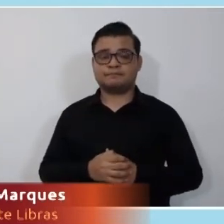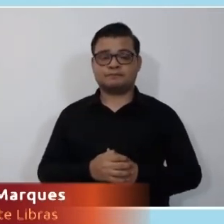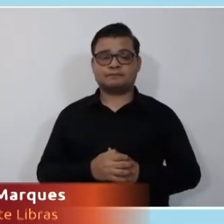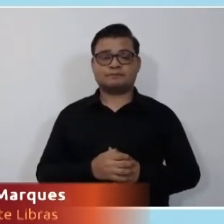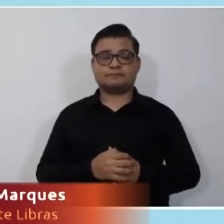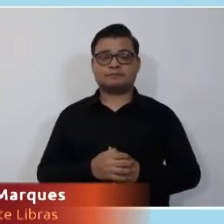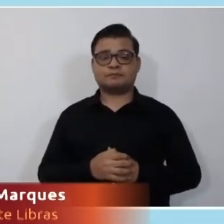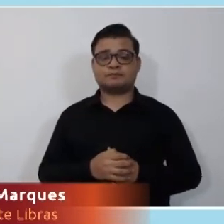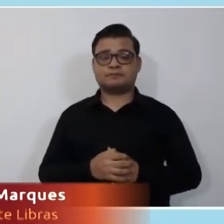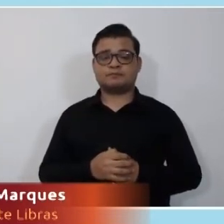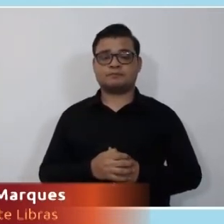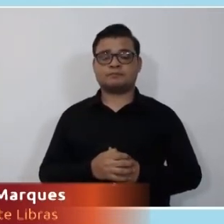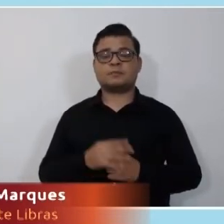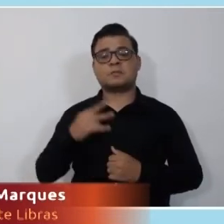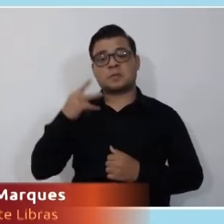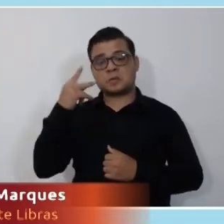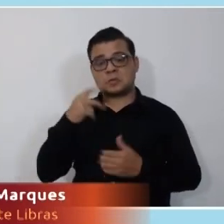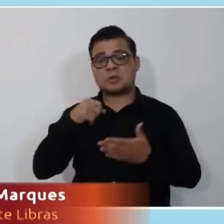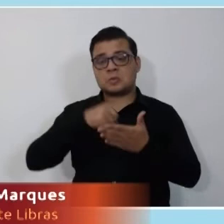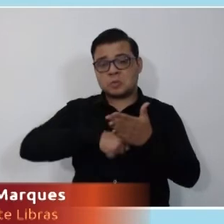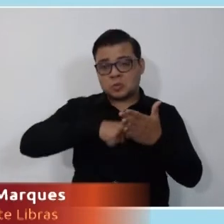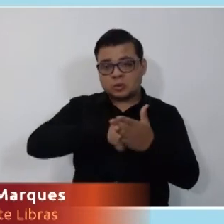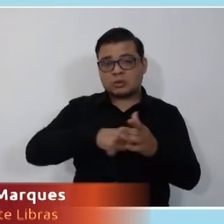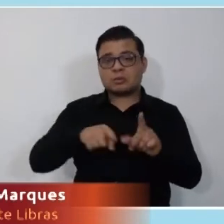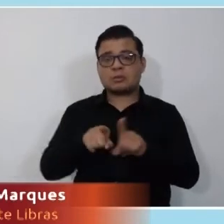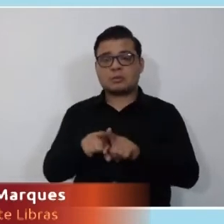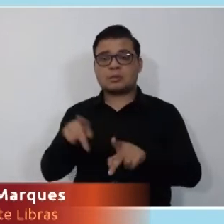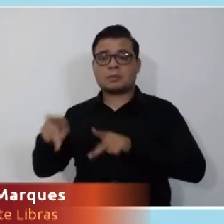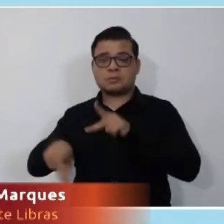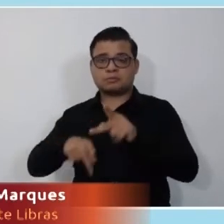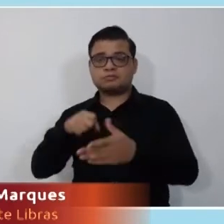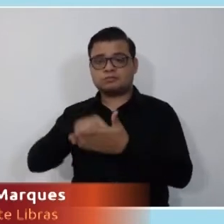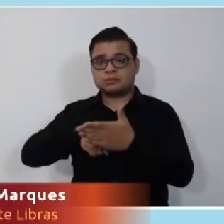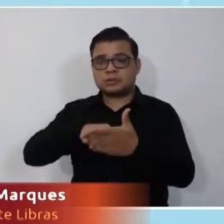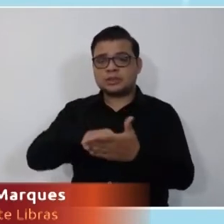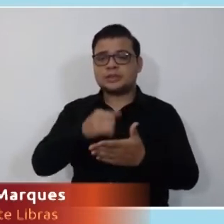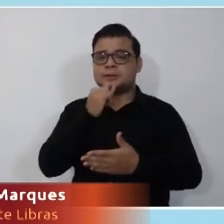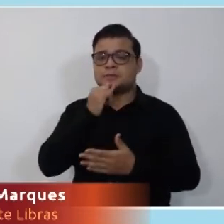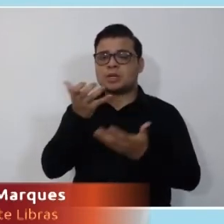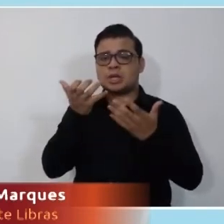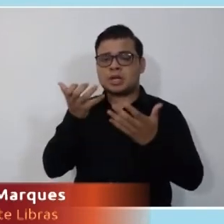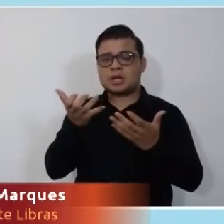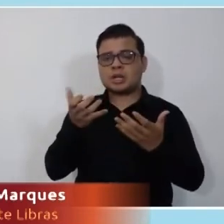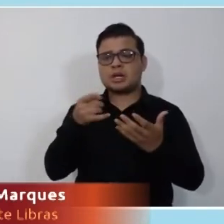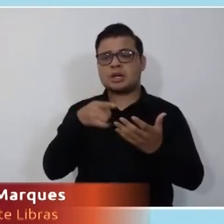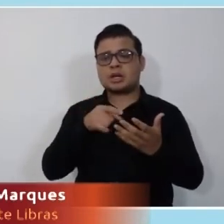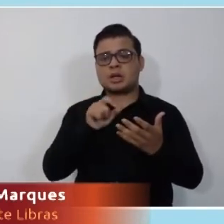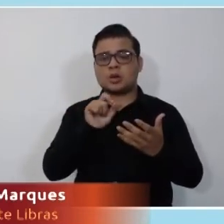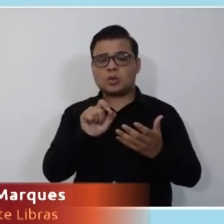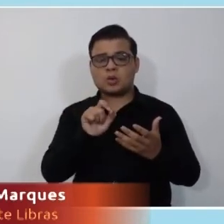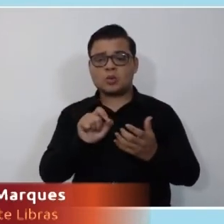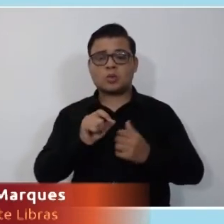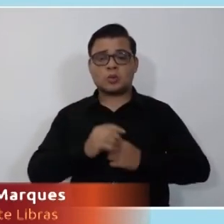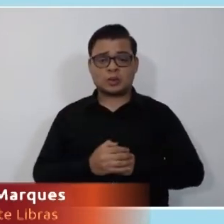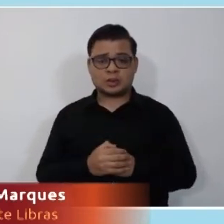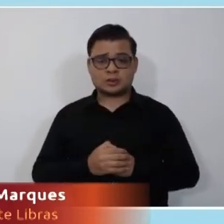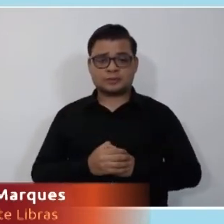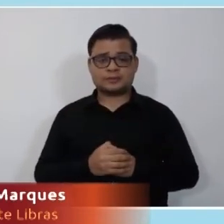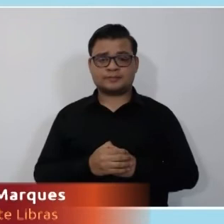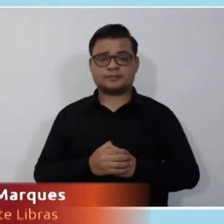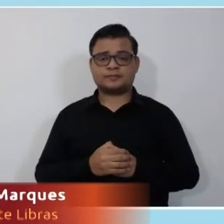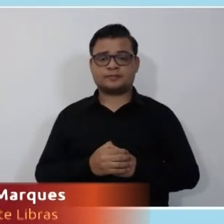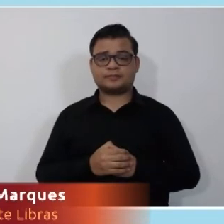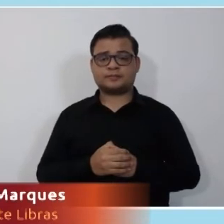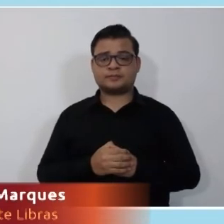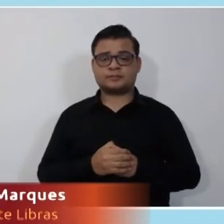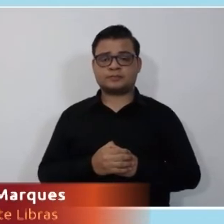mas também como a população tem que começar a valorizar o que você prefere na mobilidade, né? Uma calçada desenhada por pedestre, com uma faixa de pedestre